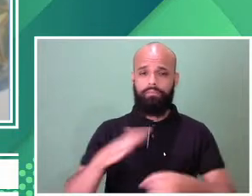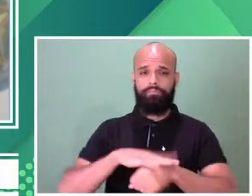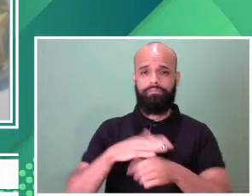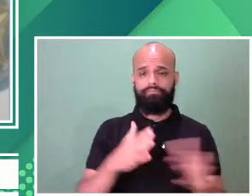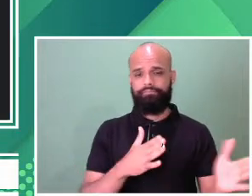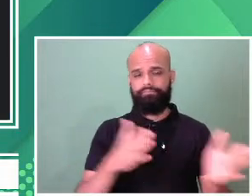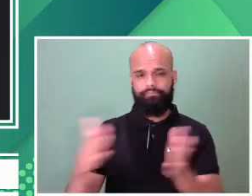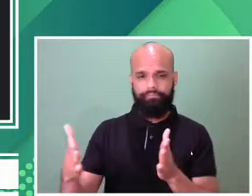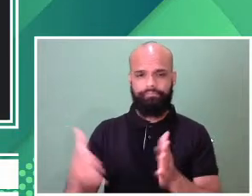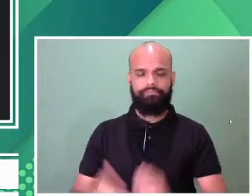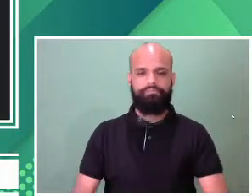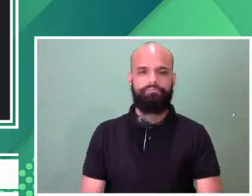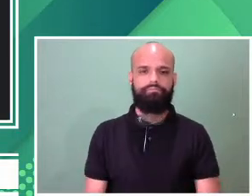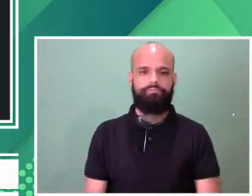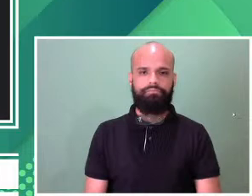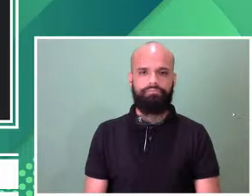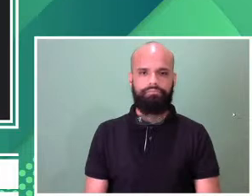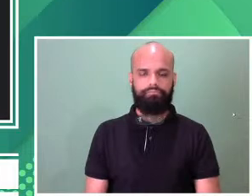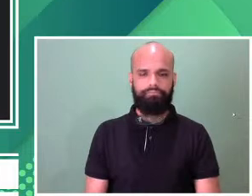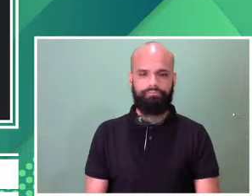audiodescreve.